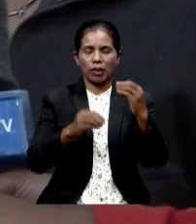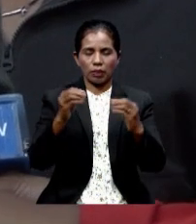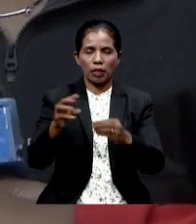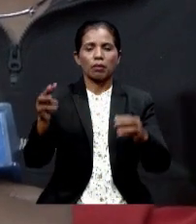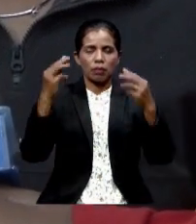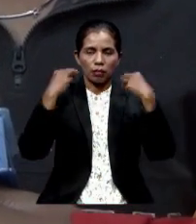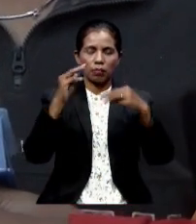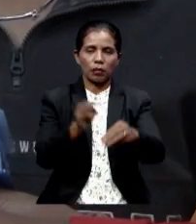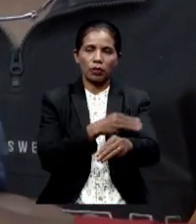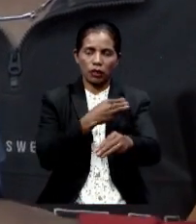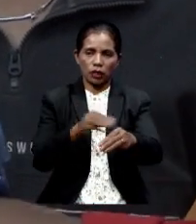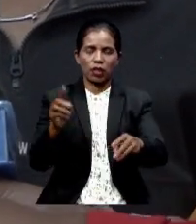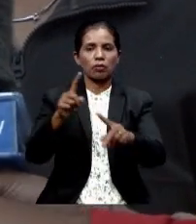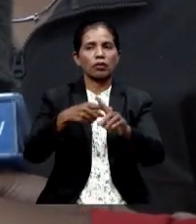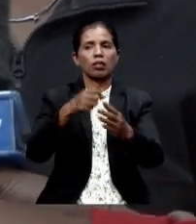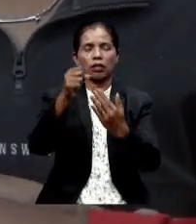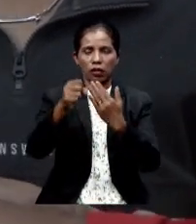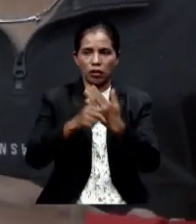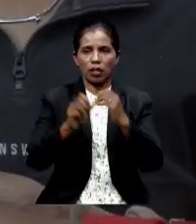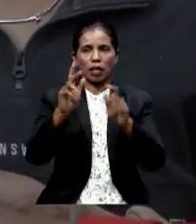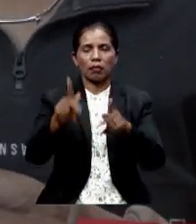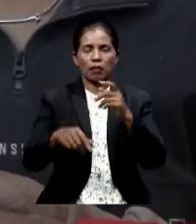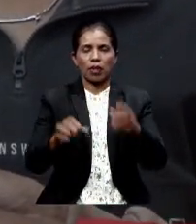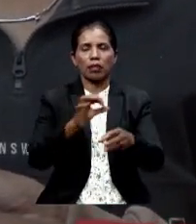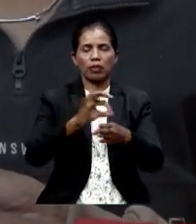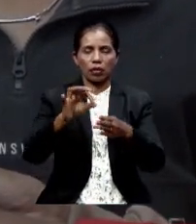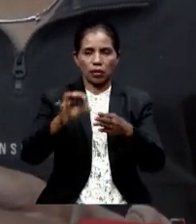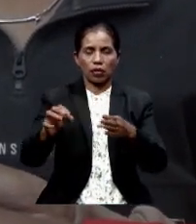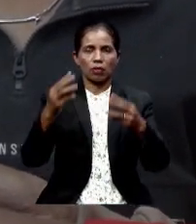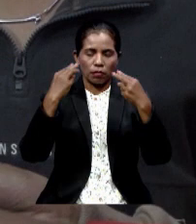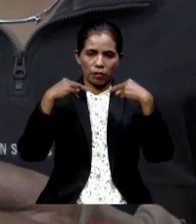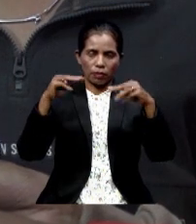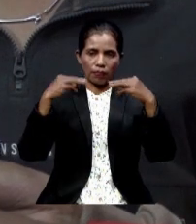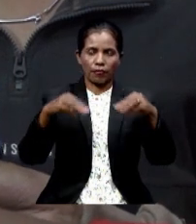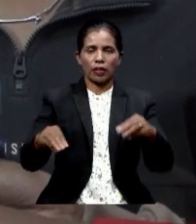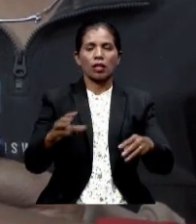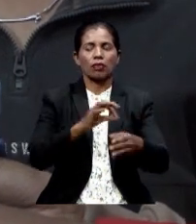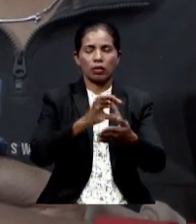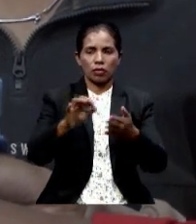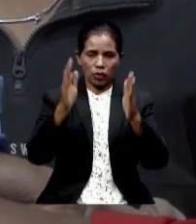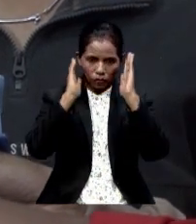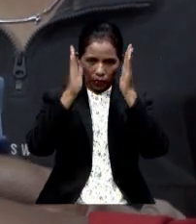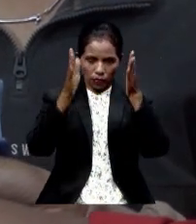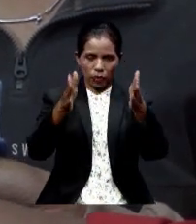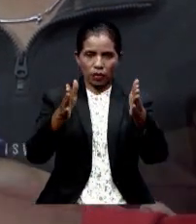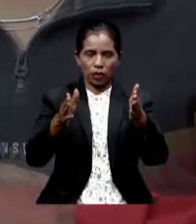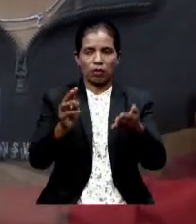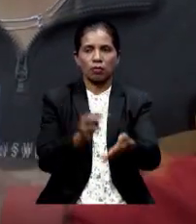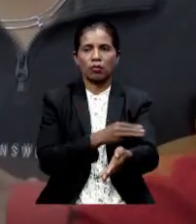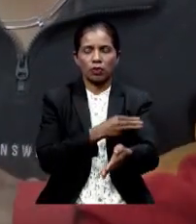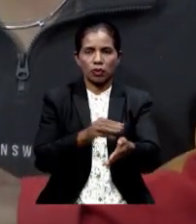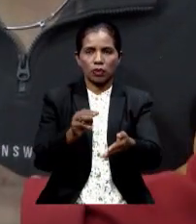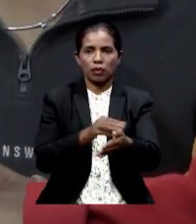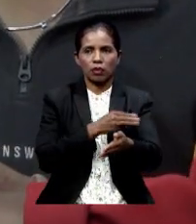setembro, não espera que até Barak Beltuir, formação musical. Além da minha formação, eu focava a música, eu